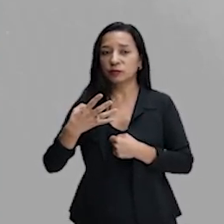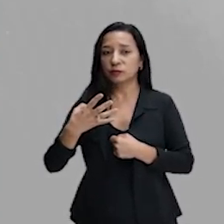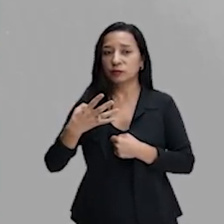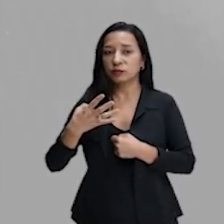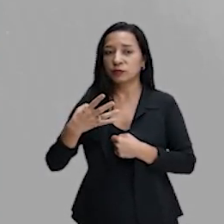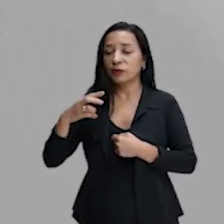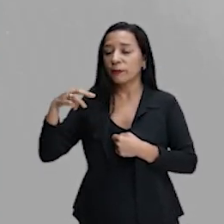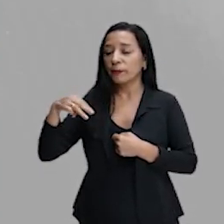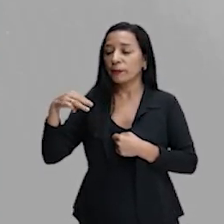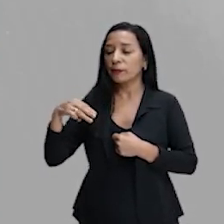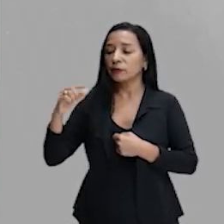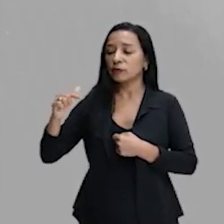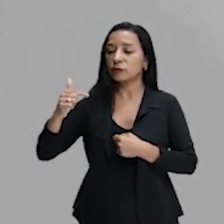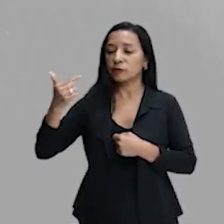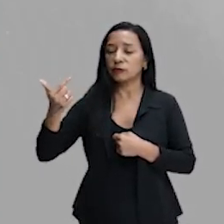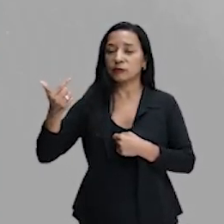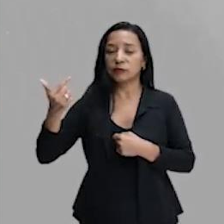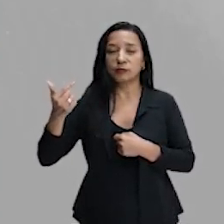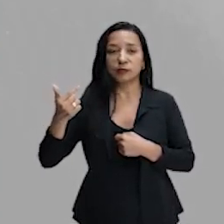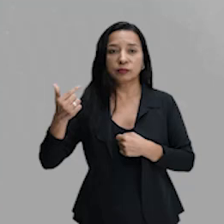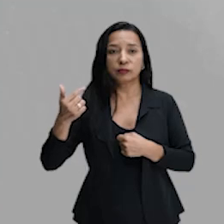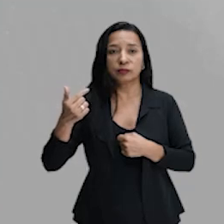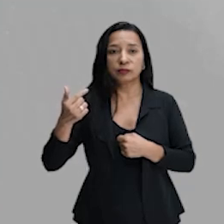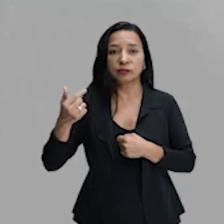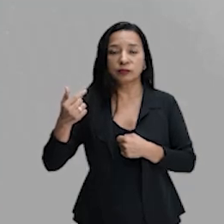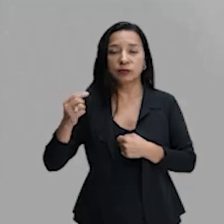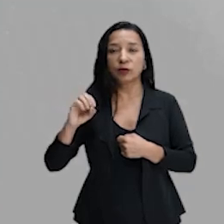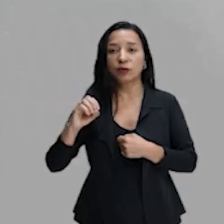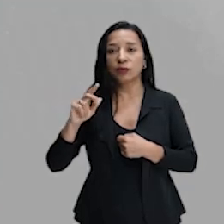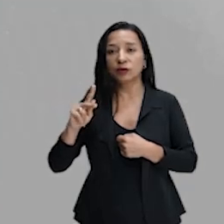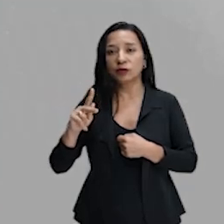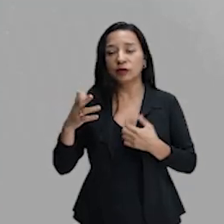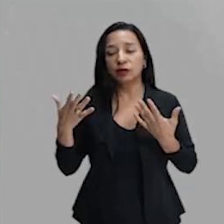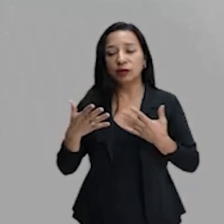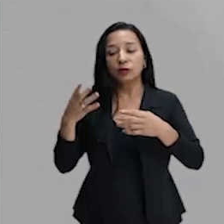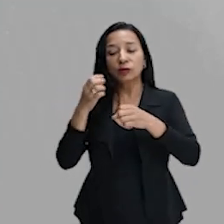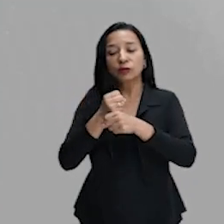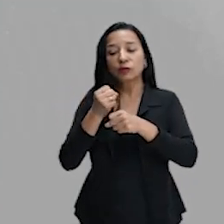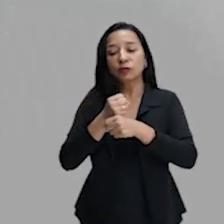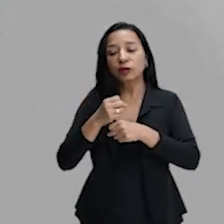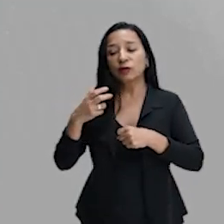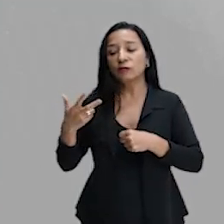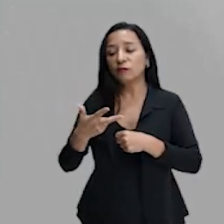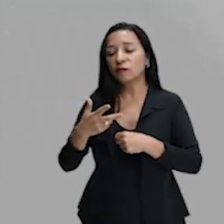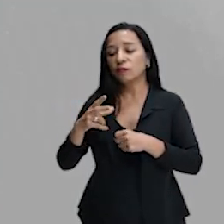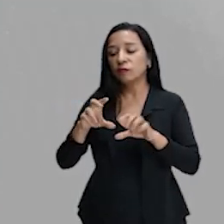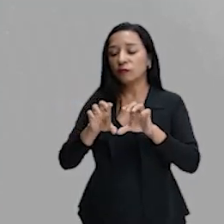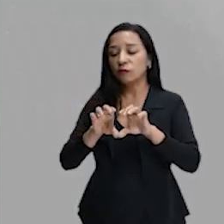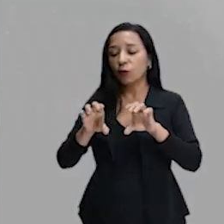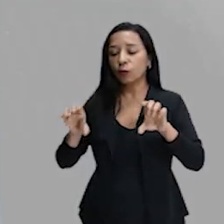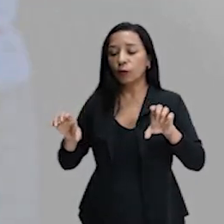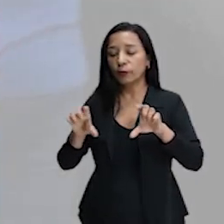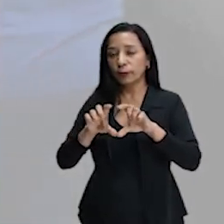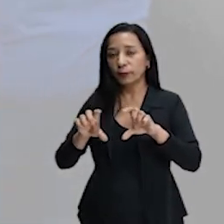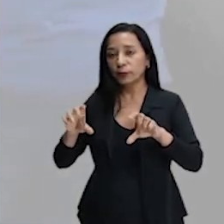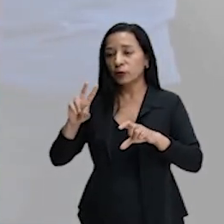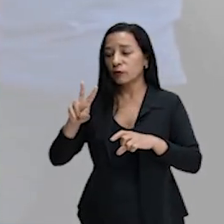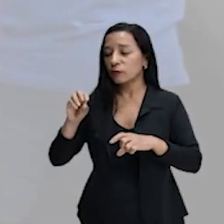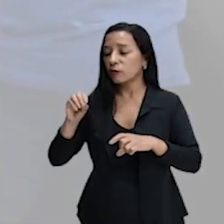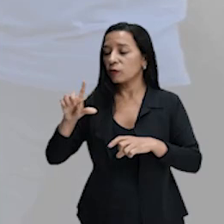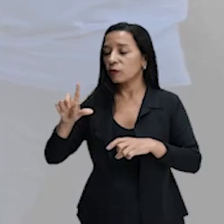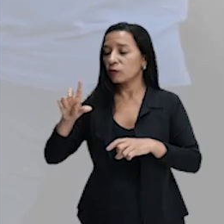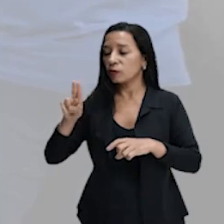M qu beleza turminha agora vamos calcular o volume né volume do meu